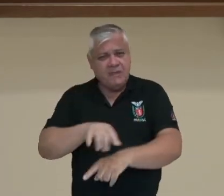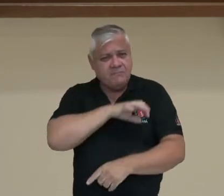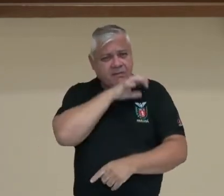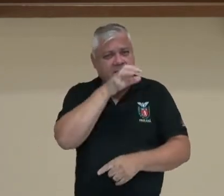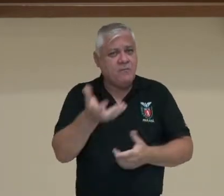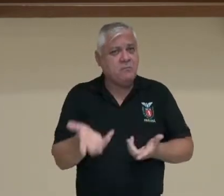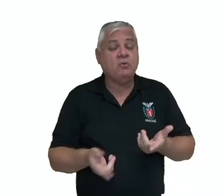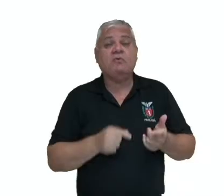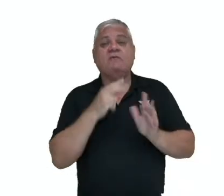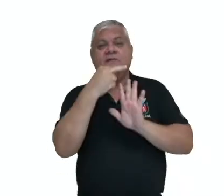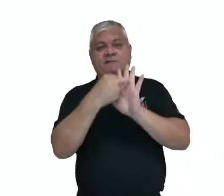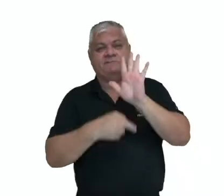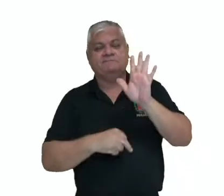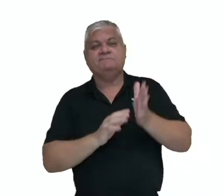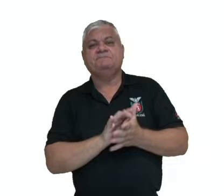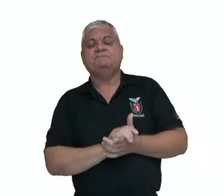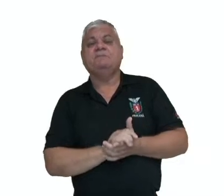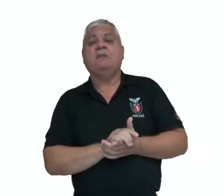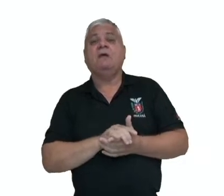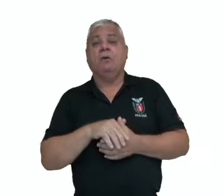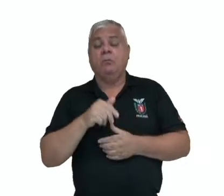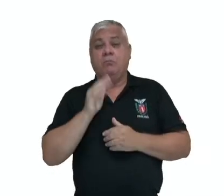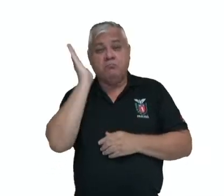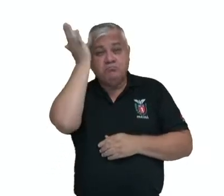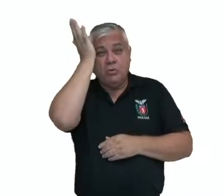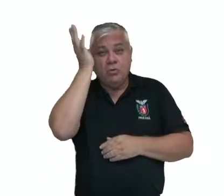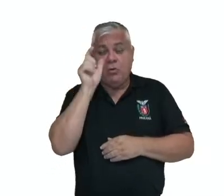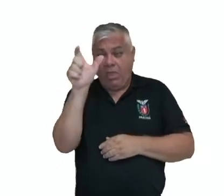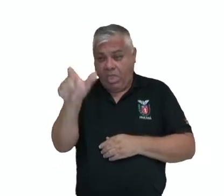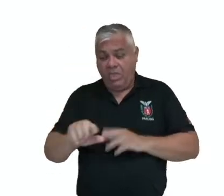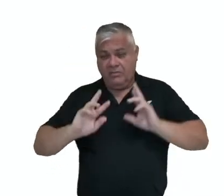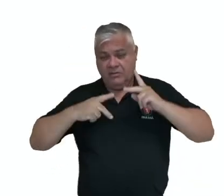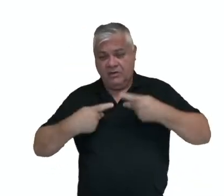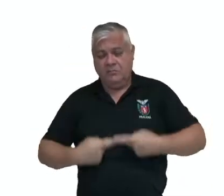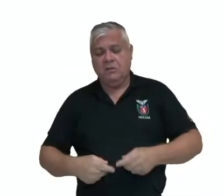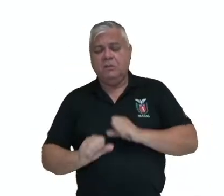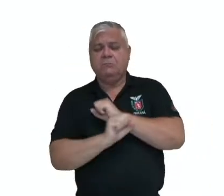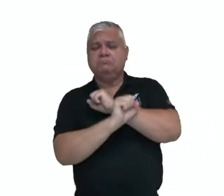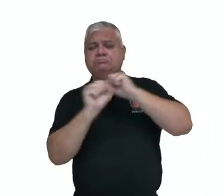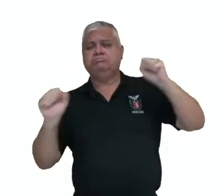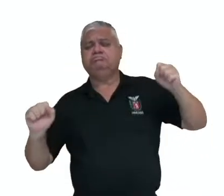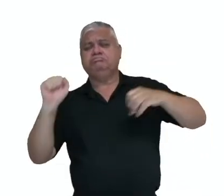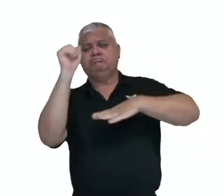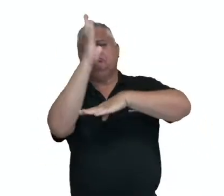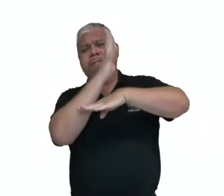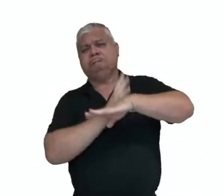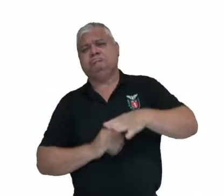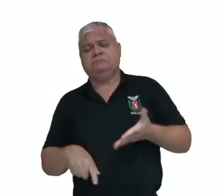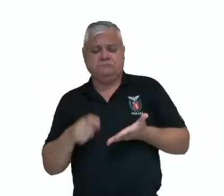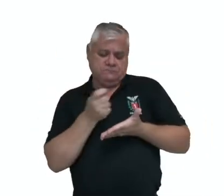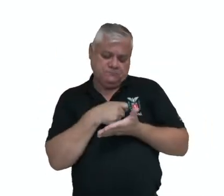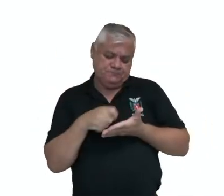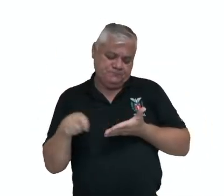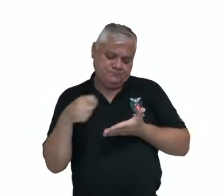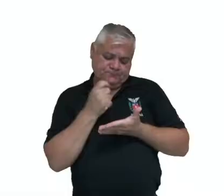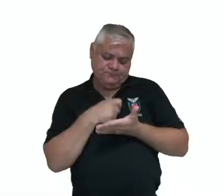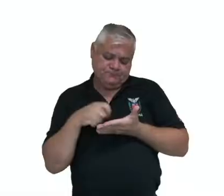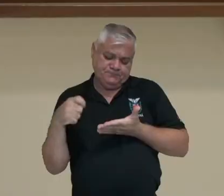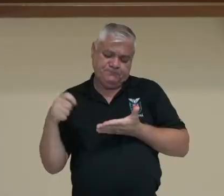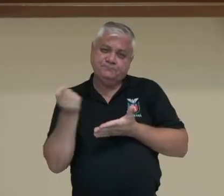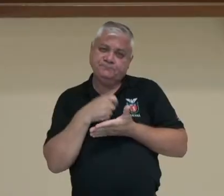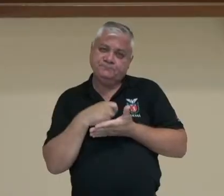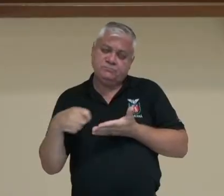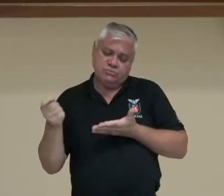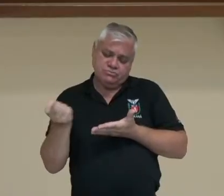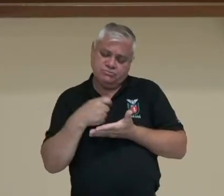Vamos à leitura então. O burro é o ser humano. Acordei de madrugada e comecei a fazer risco, ou seja, eu comecei